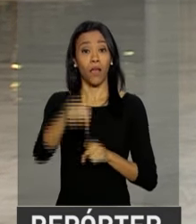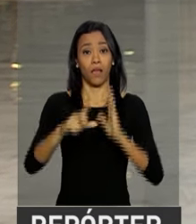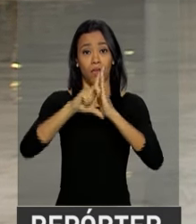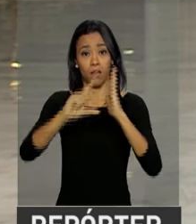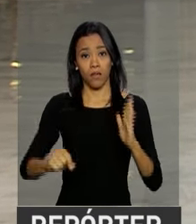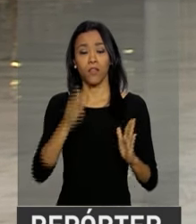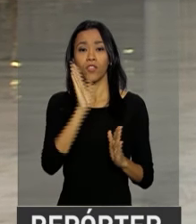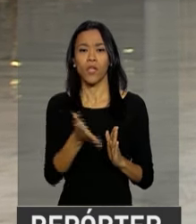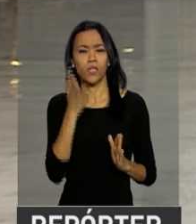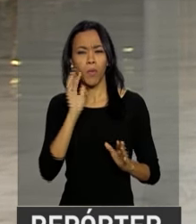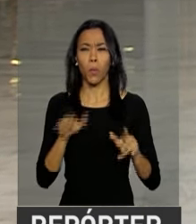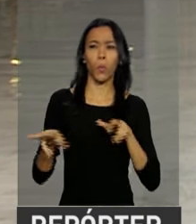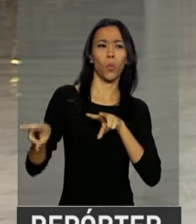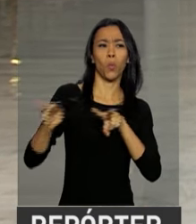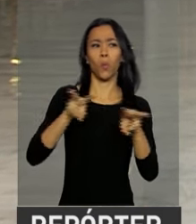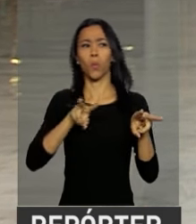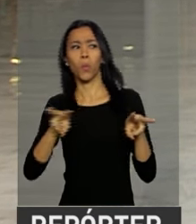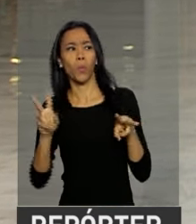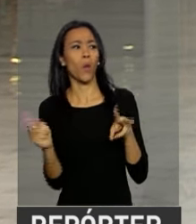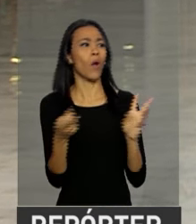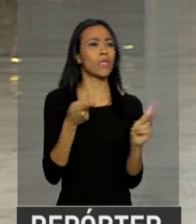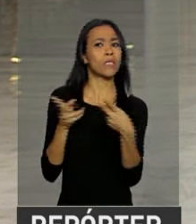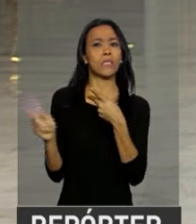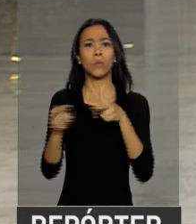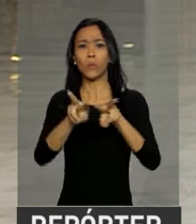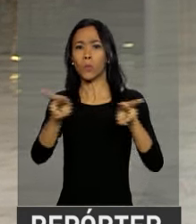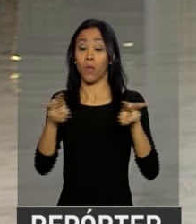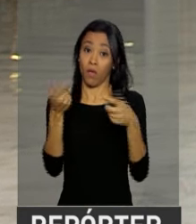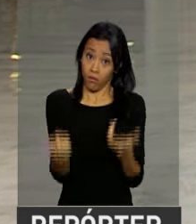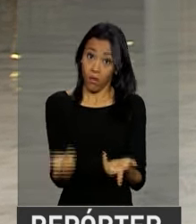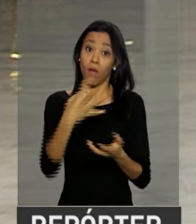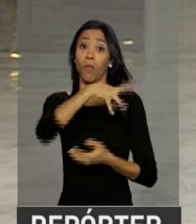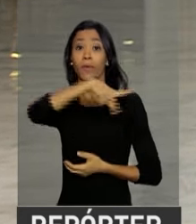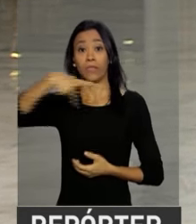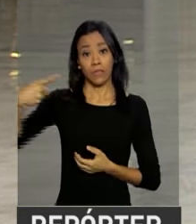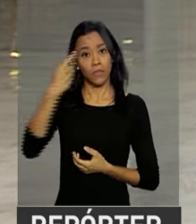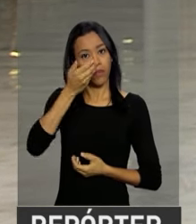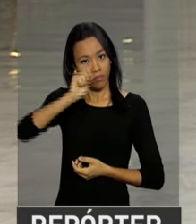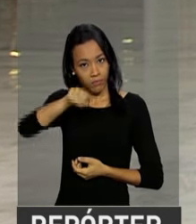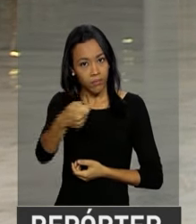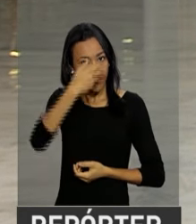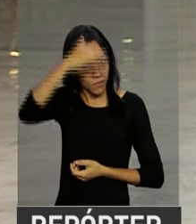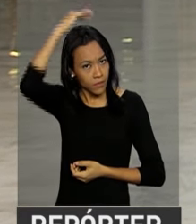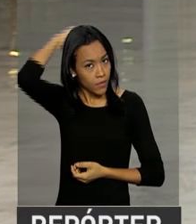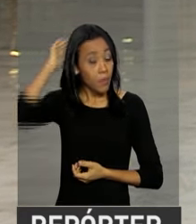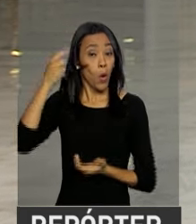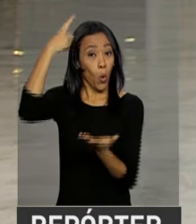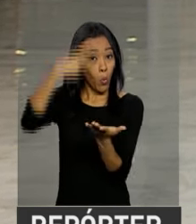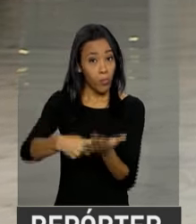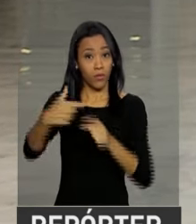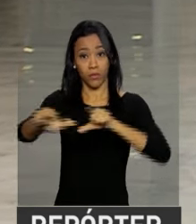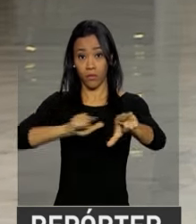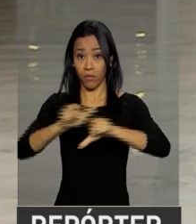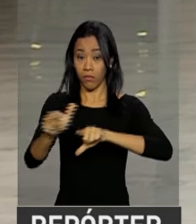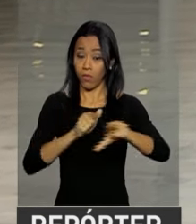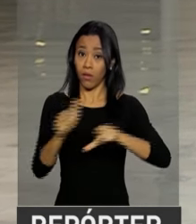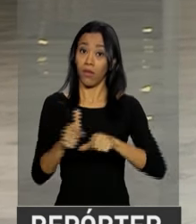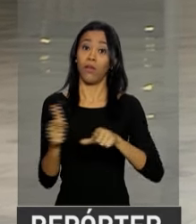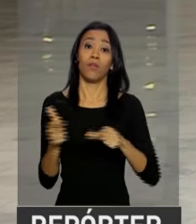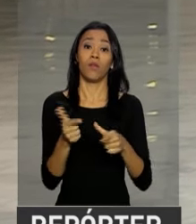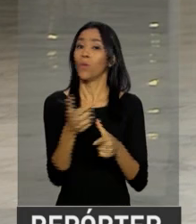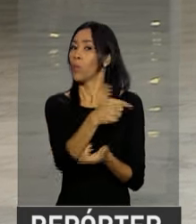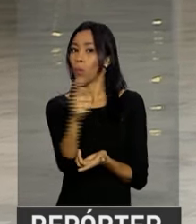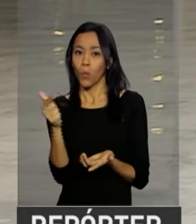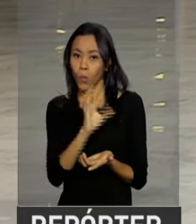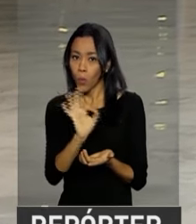Planalto, acompanhando as movimentações. Por enquanto, o presidente da República em exercício, Michel Temer, não tem compromissos previstos na agenda. Michel